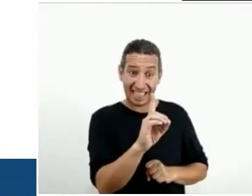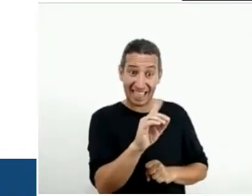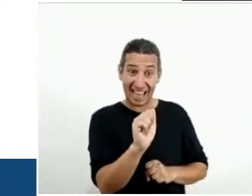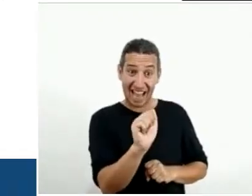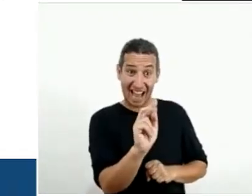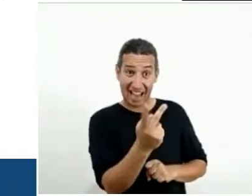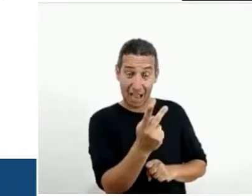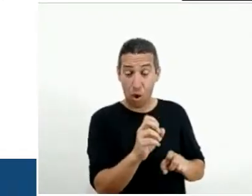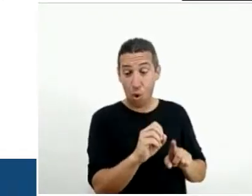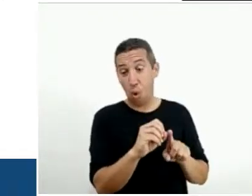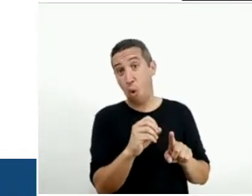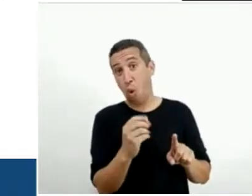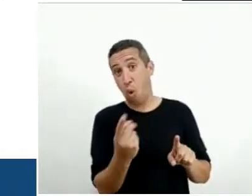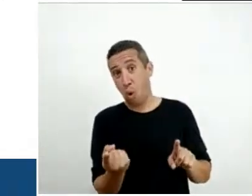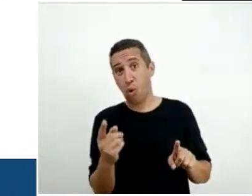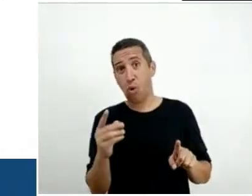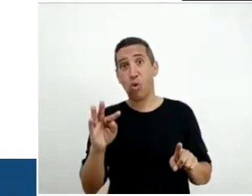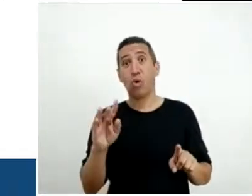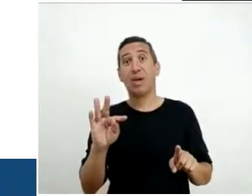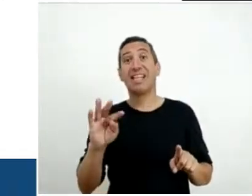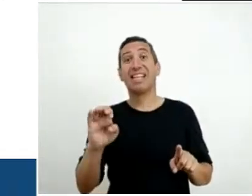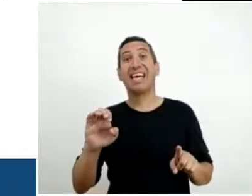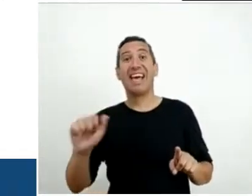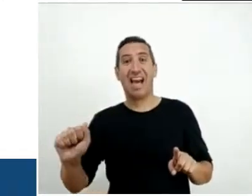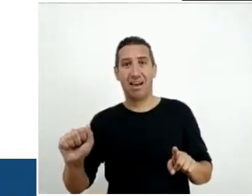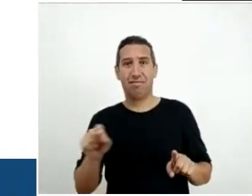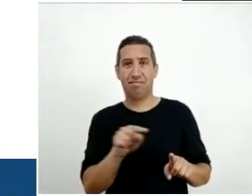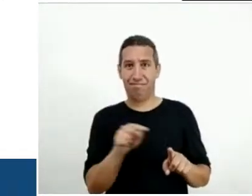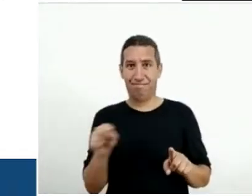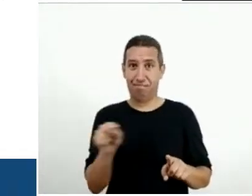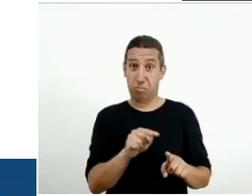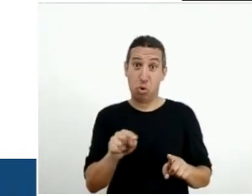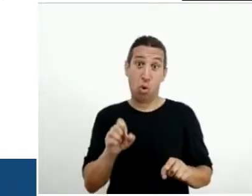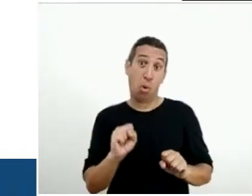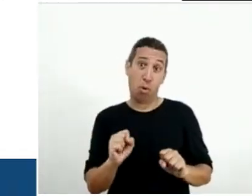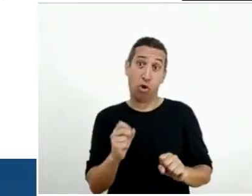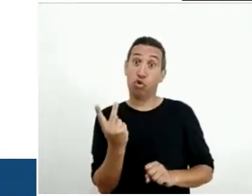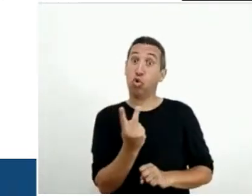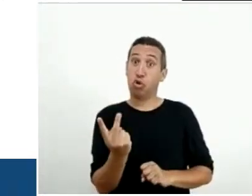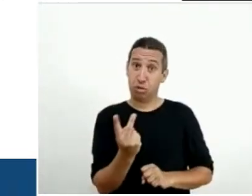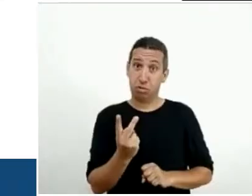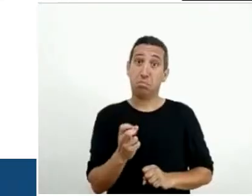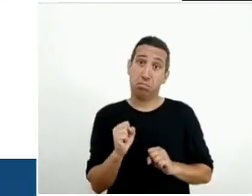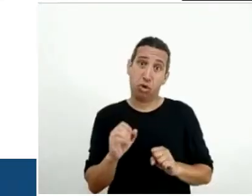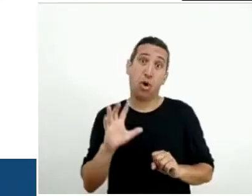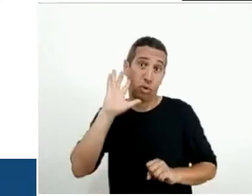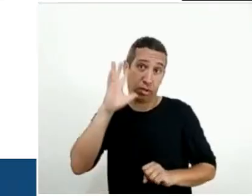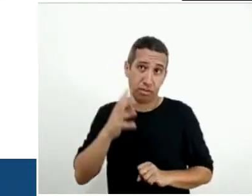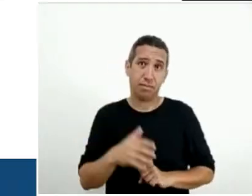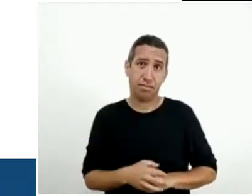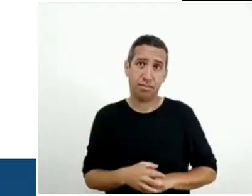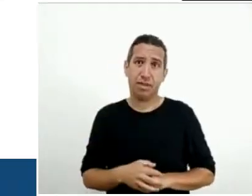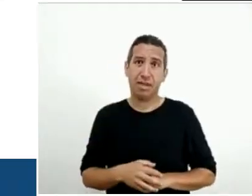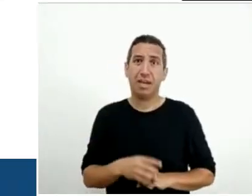só o TEA ou os dois, como não é incomum. E, às vezes, a presença do outro atrapalha um